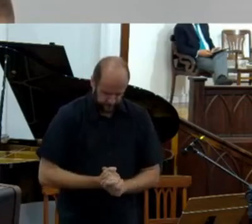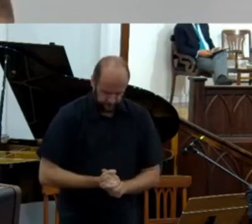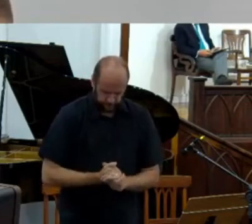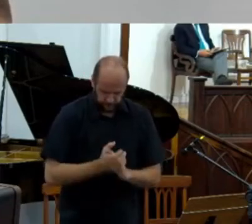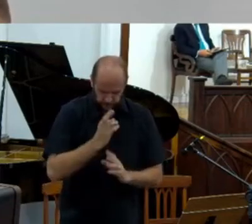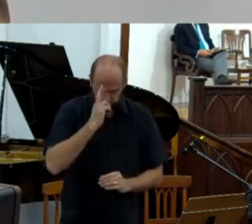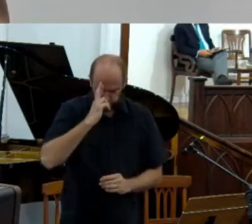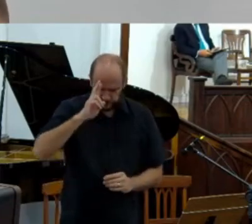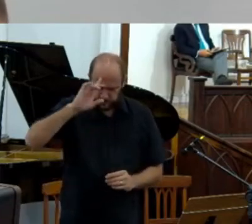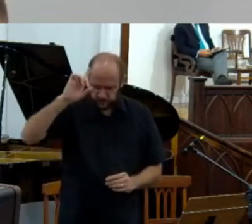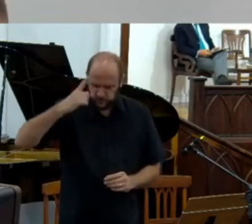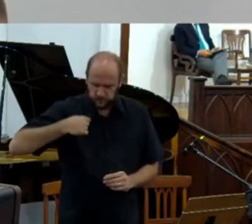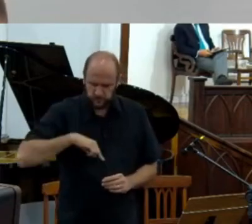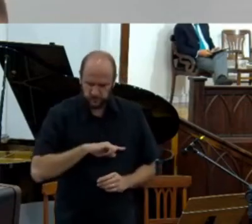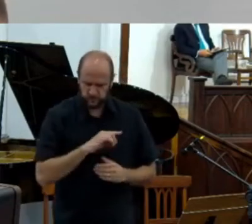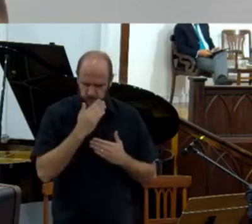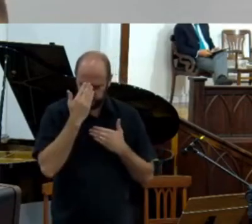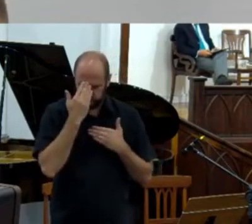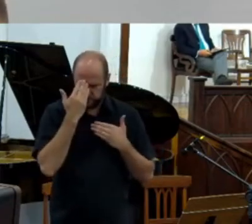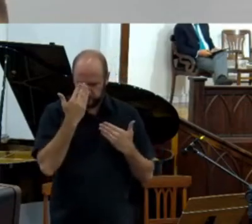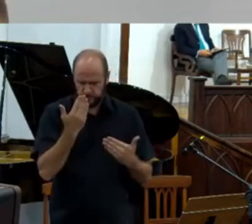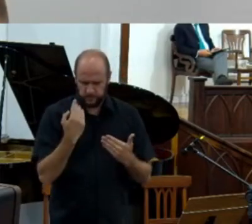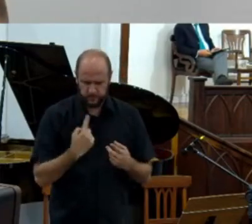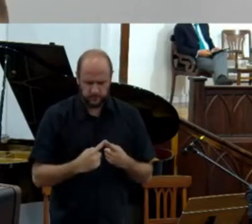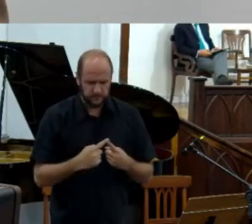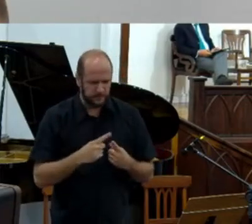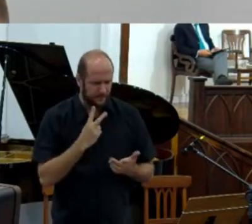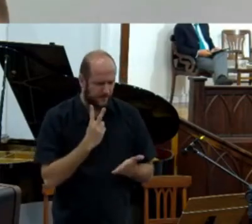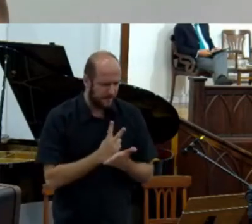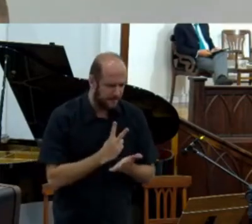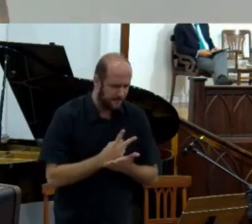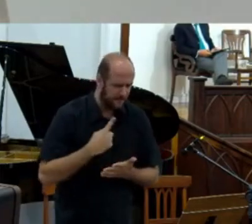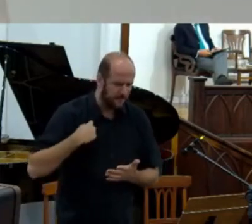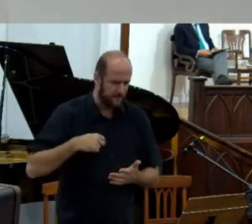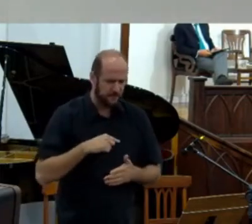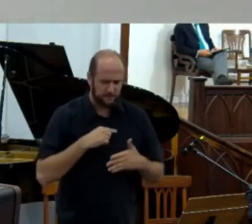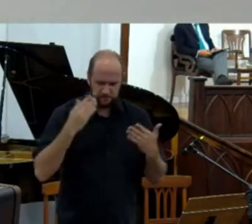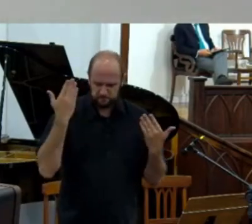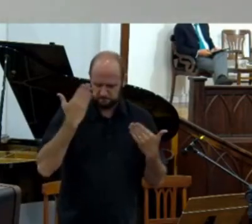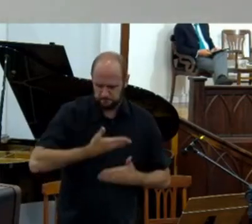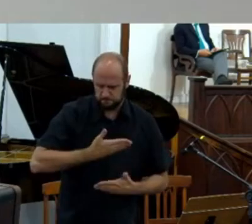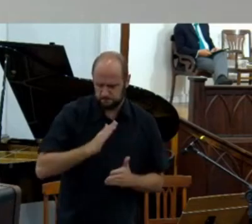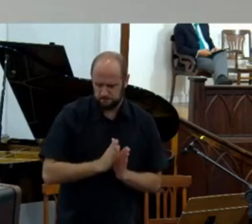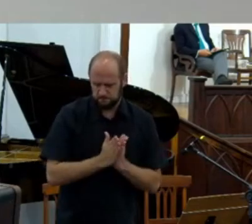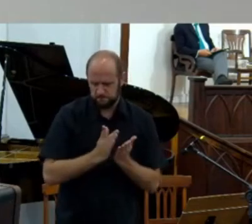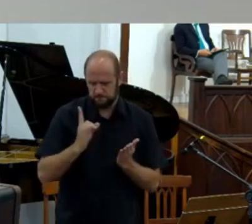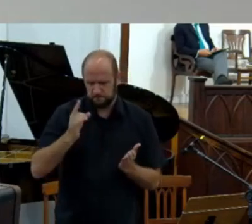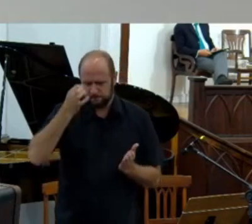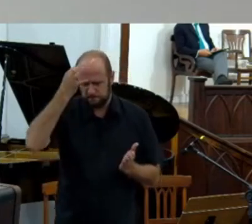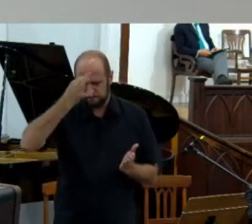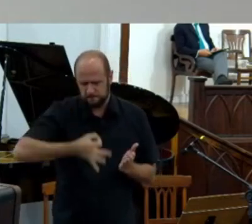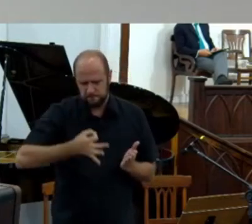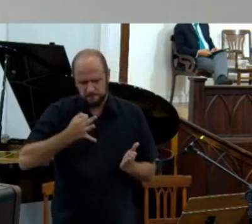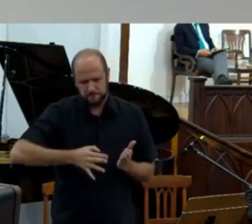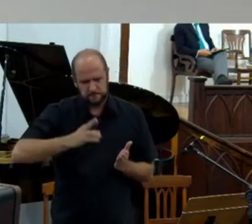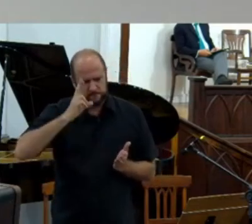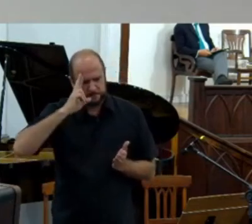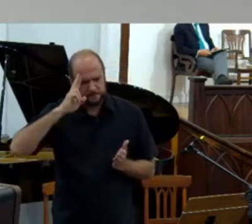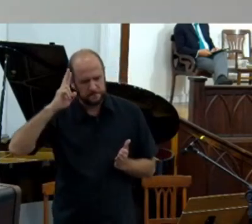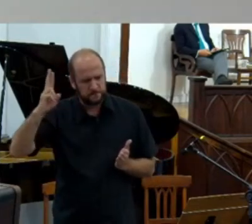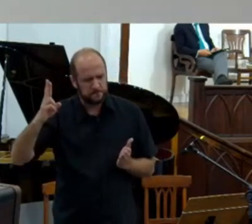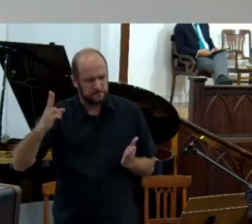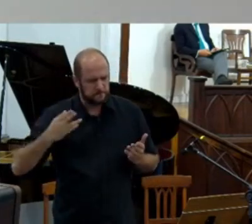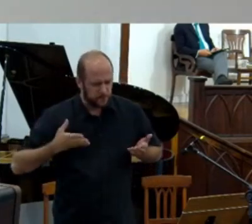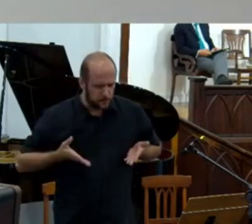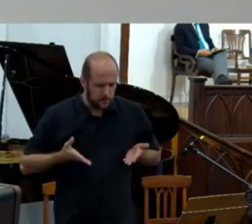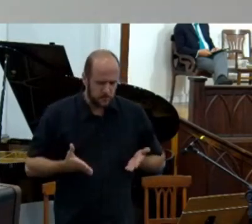somos gratos, ó Pai, porque toda vez que nos colocamos diante da Tua palavra, certamente o Senhor nos coloca diante